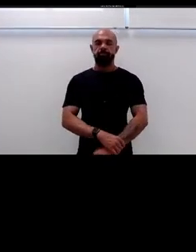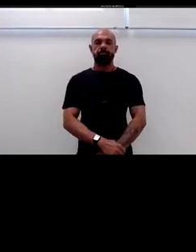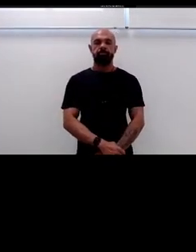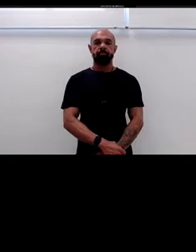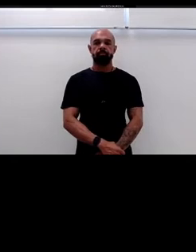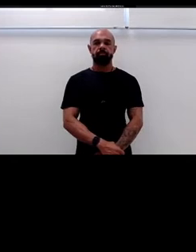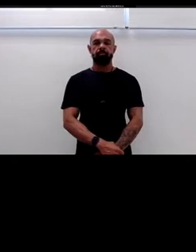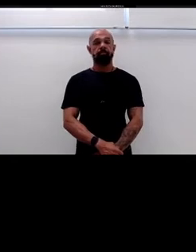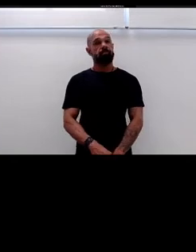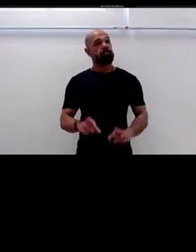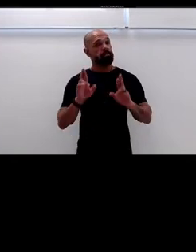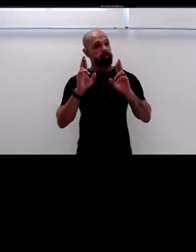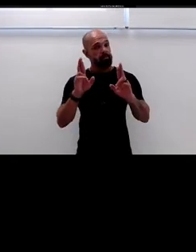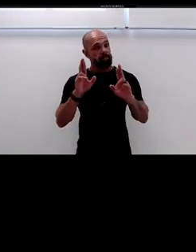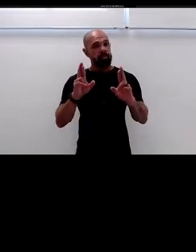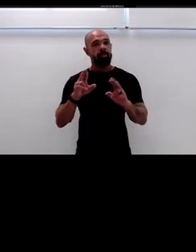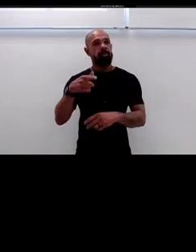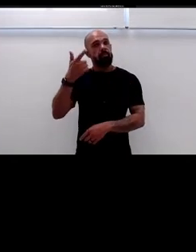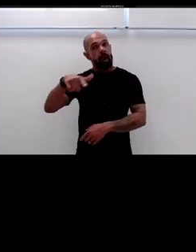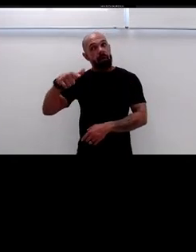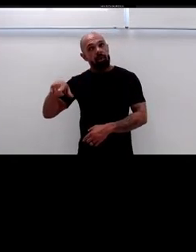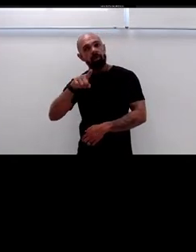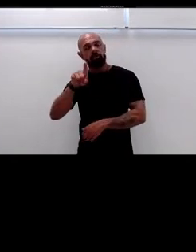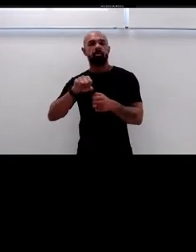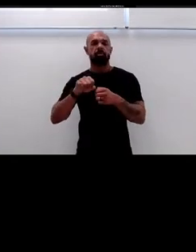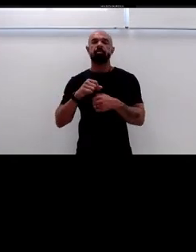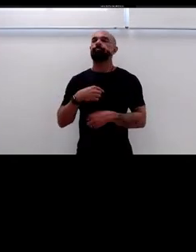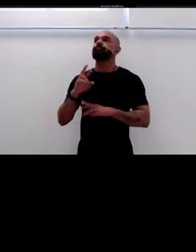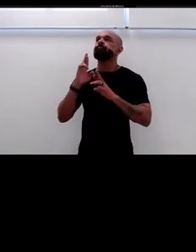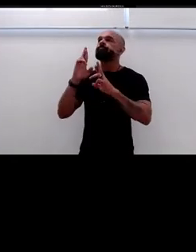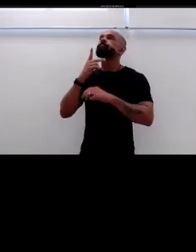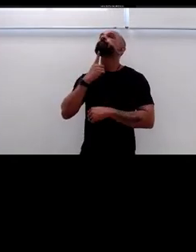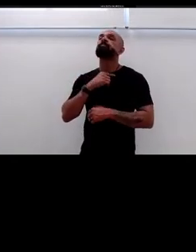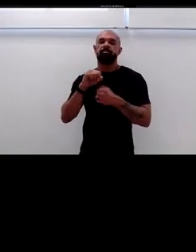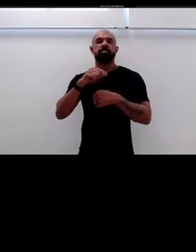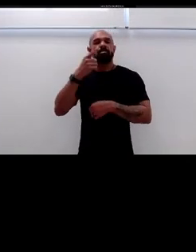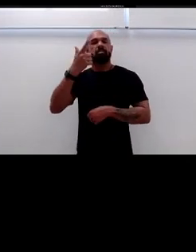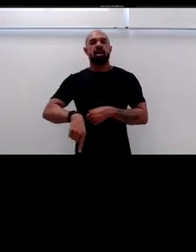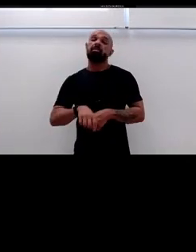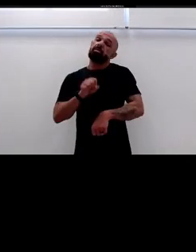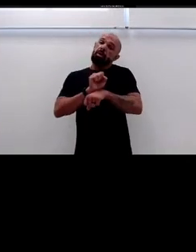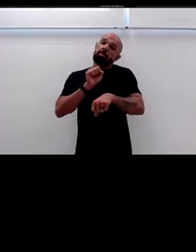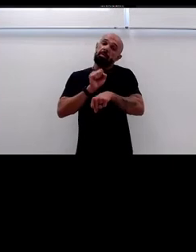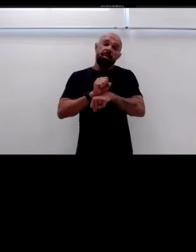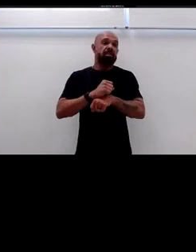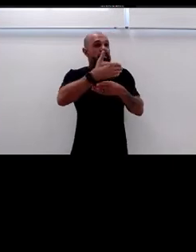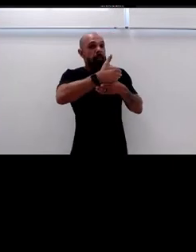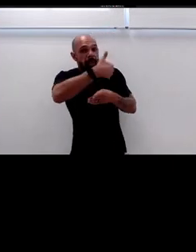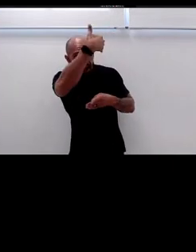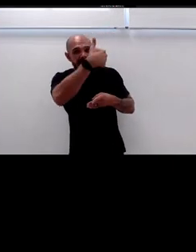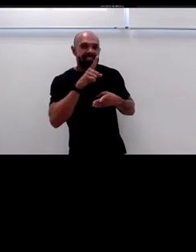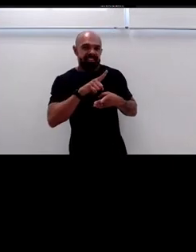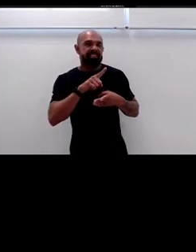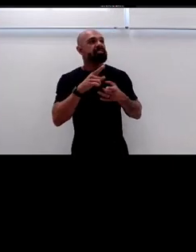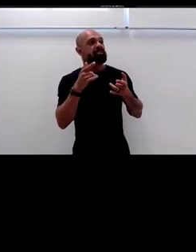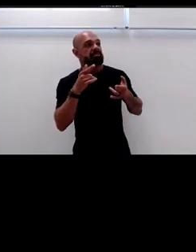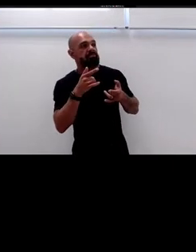Tomara que apareça outro pra você fazer. Tô doido pra fazer outro. Pois é. Tô esperando uma parede aí, dando sopa.